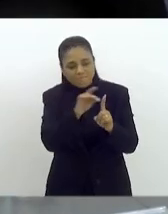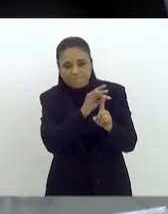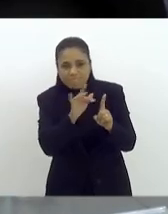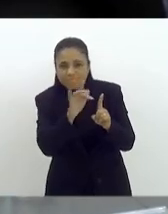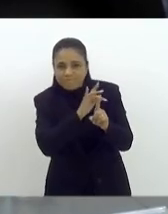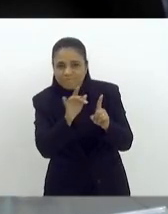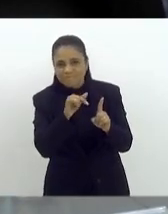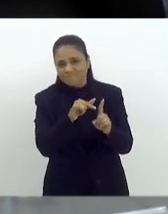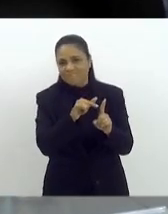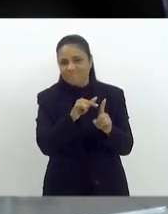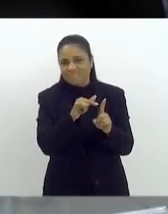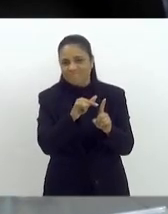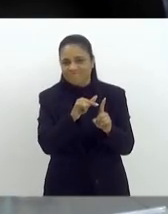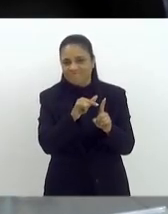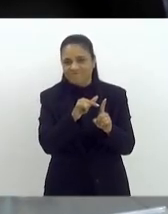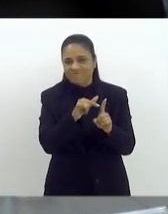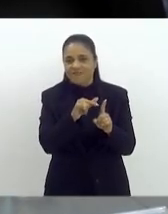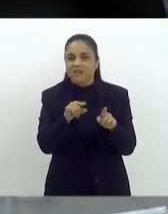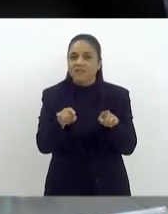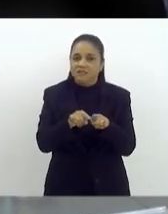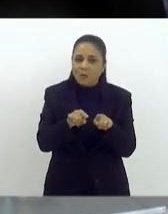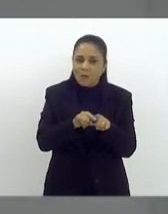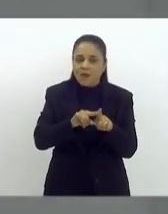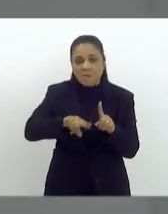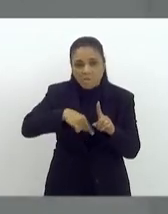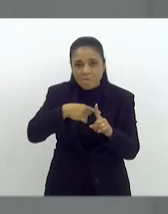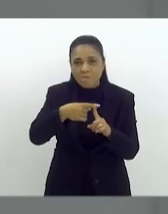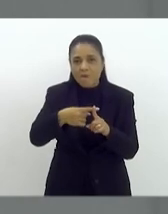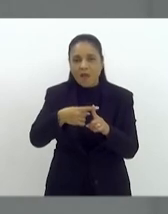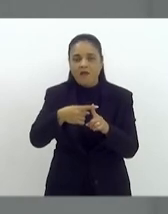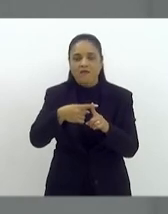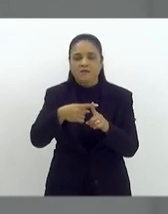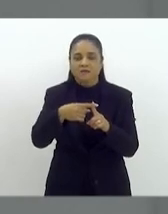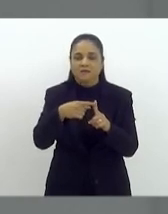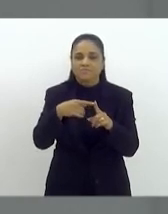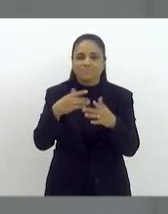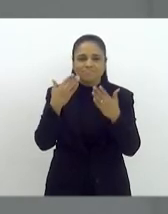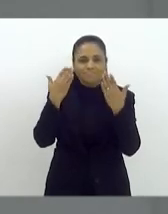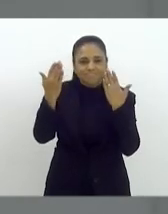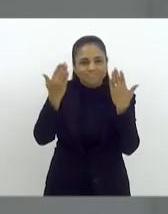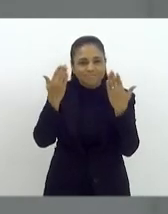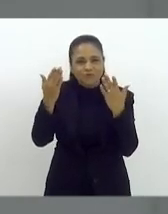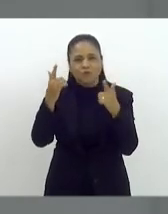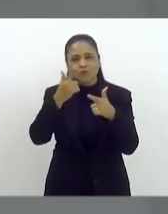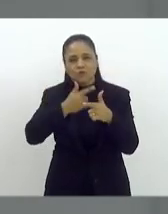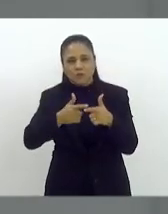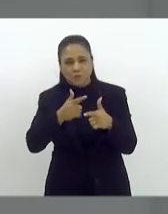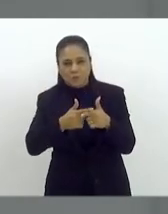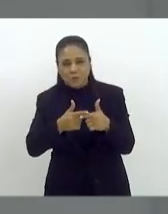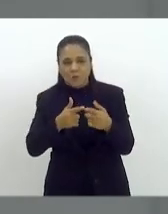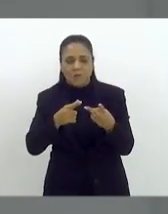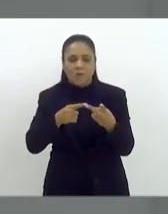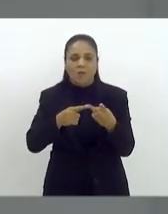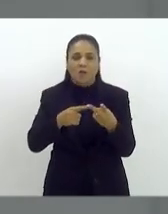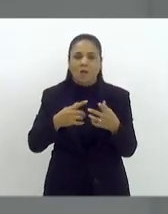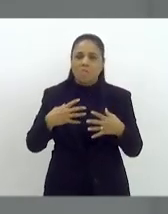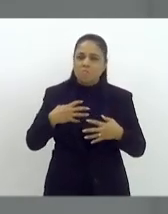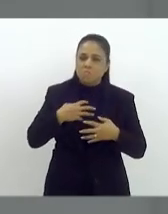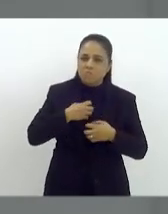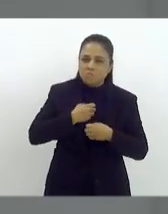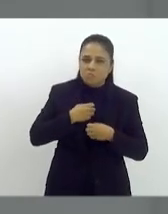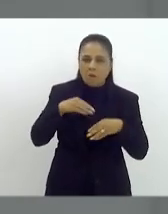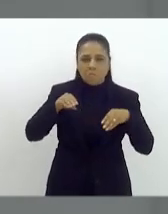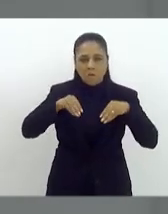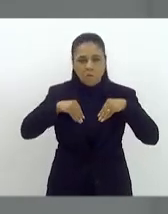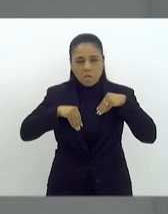por vezes ainda implicará em consequências psicológicas que podem resultar muitas vezes em processos depressivos